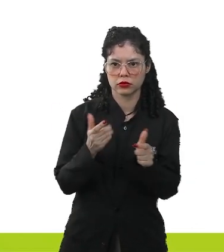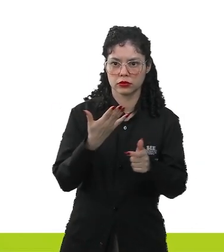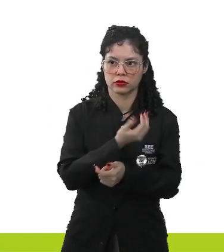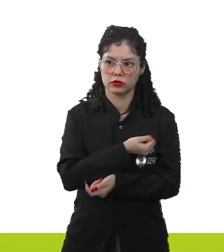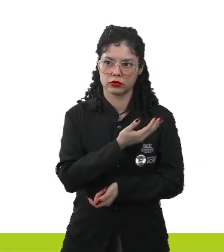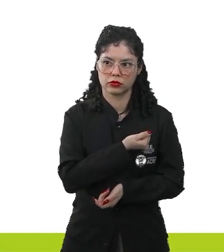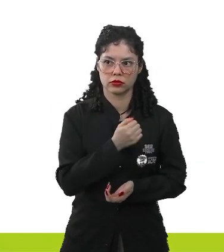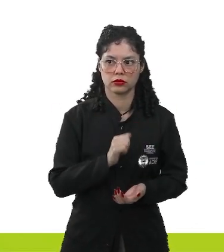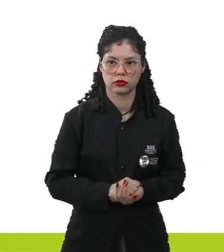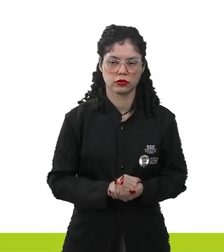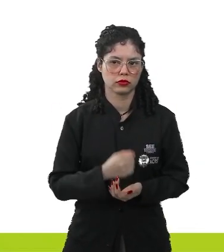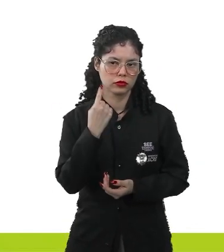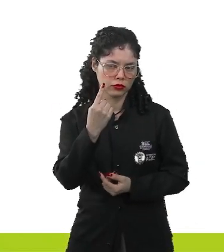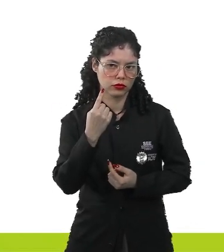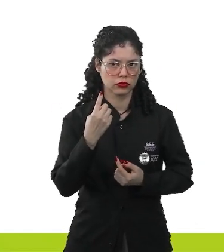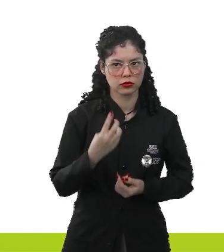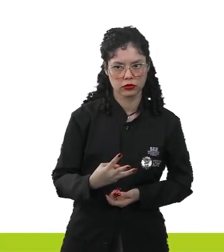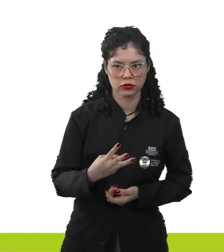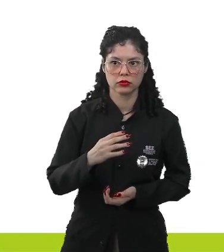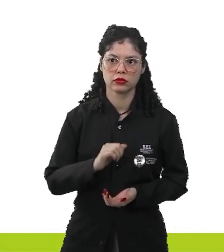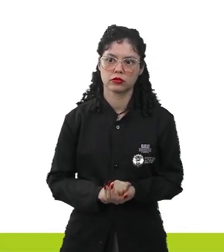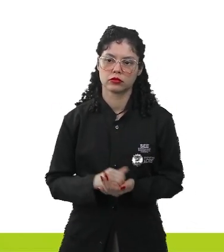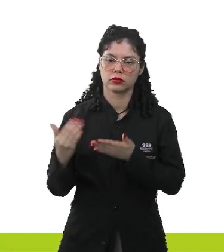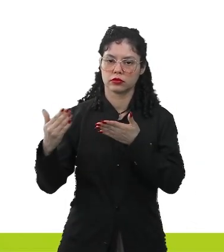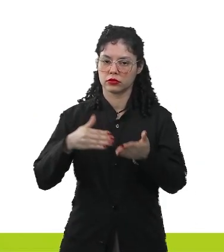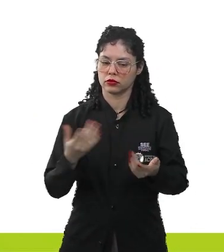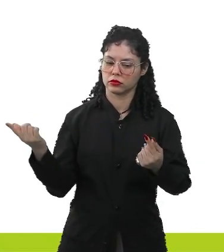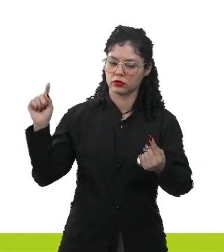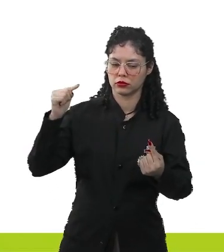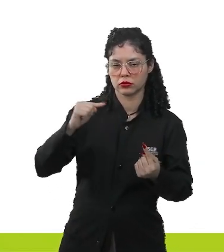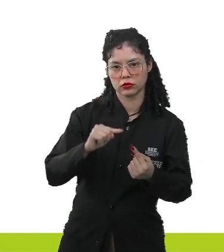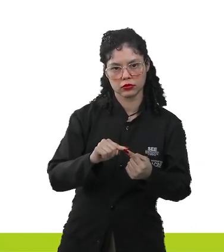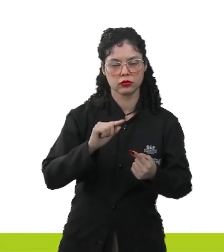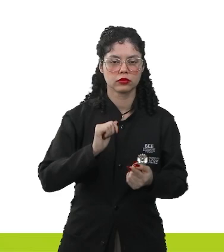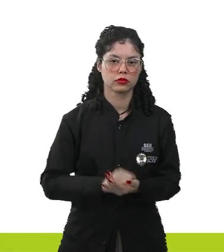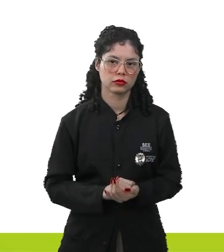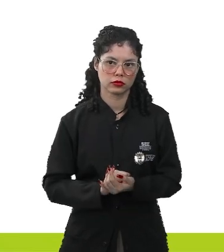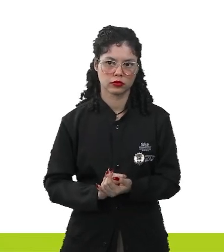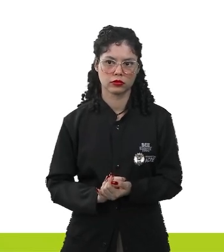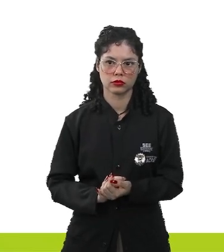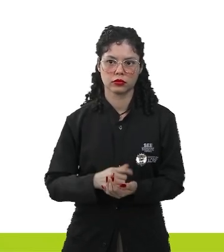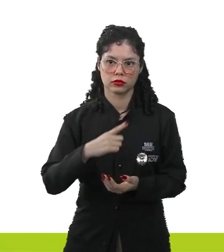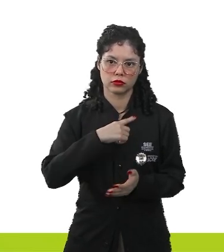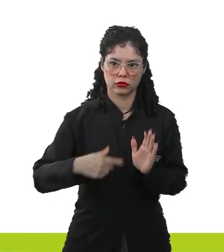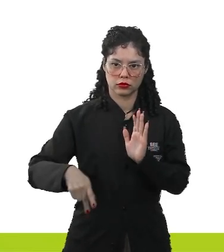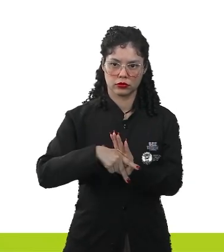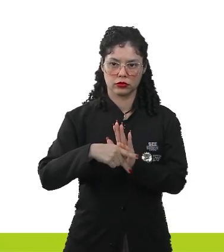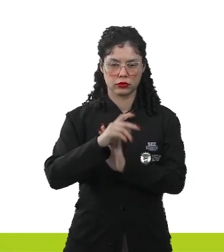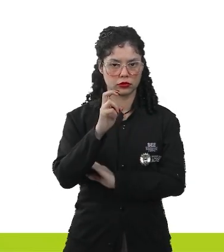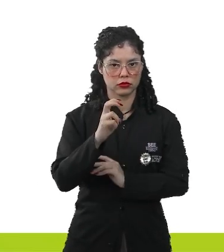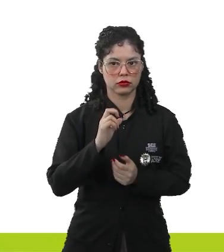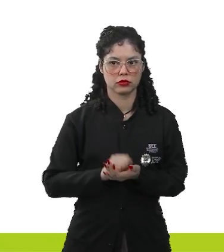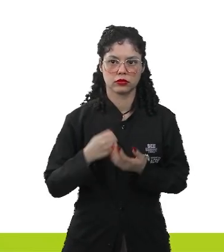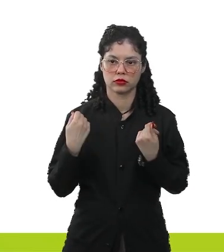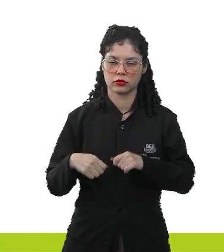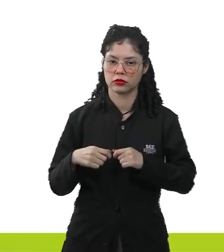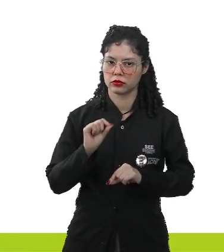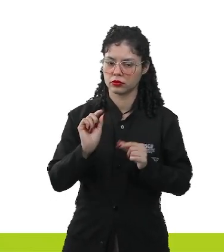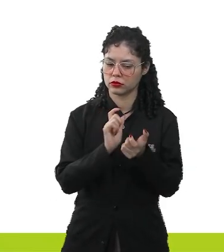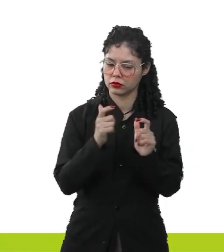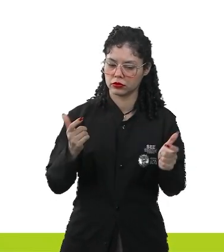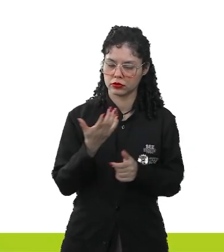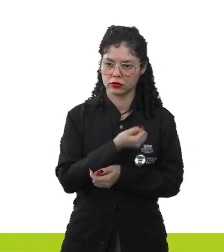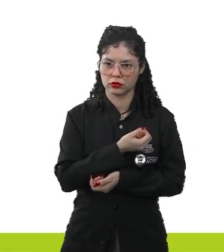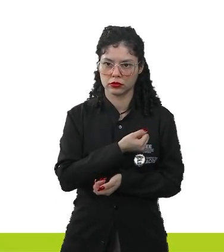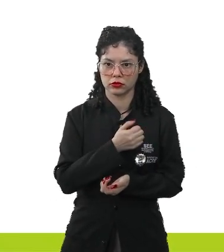números, 1 e 3, para chegar próximo de onde está o 5, deve ser colocado o maior número,